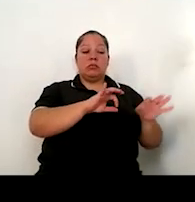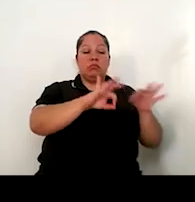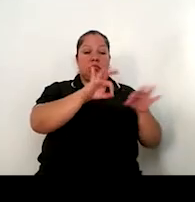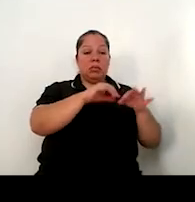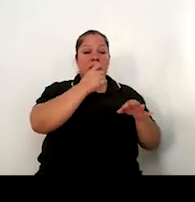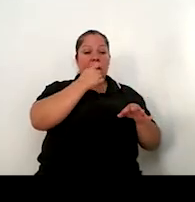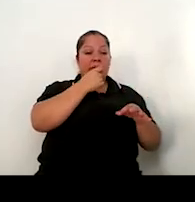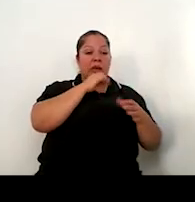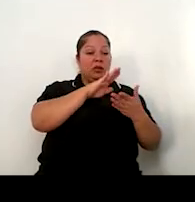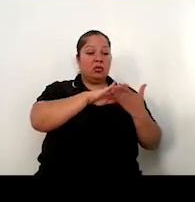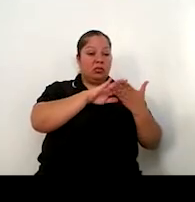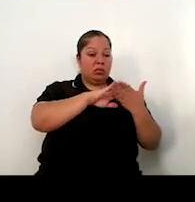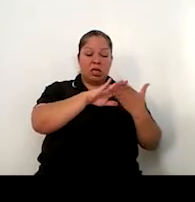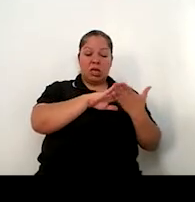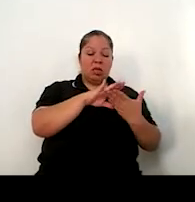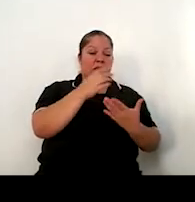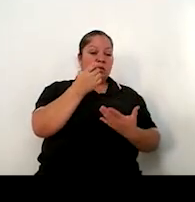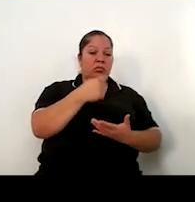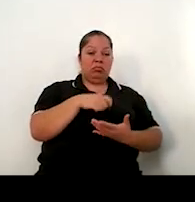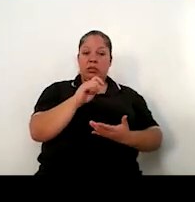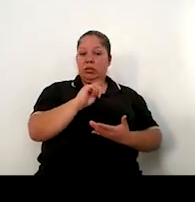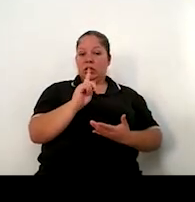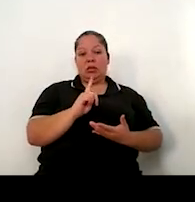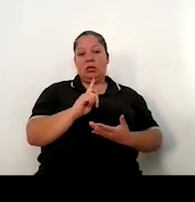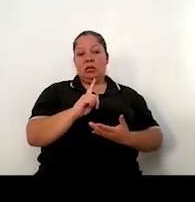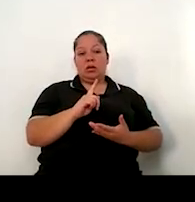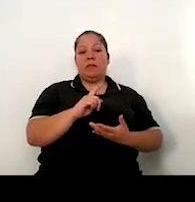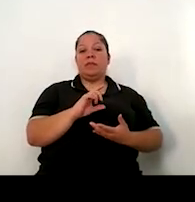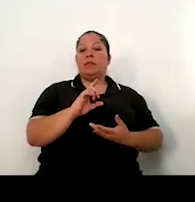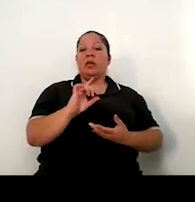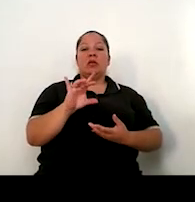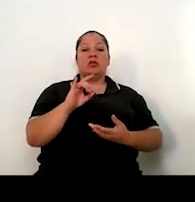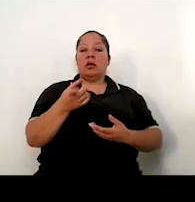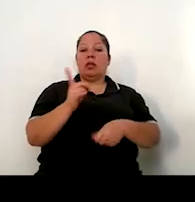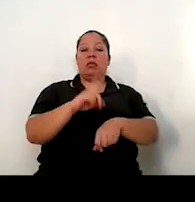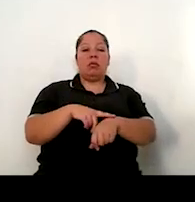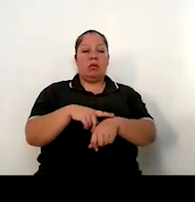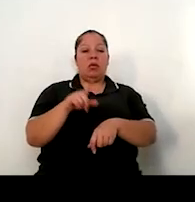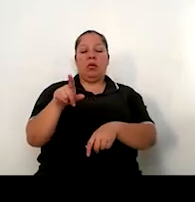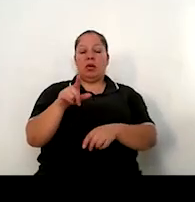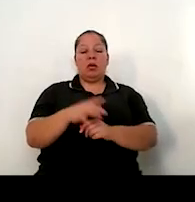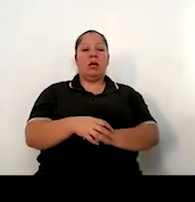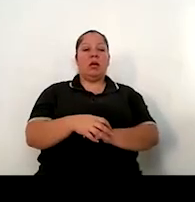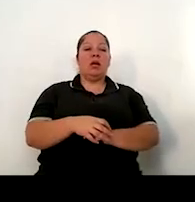sistêmico, ou seja, não precisa tomar o laxante, pode ser feito um preparo só local, com uma lavagem no intestino, no